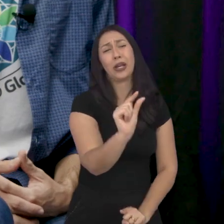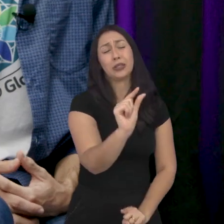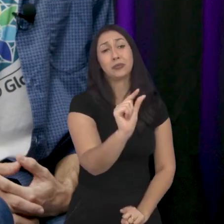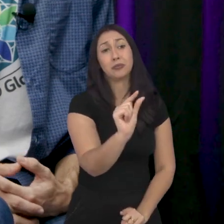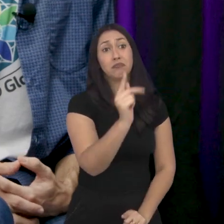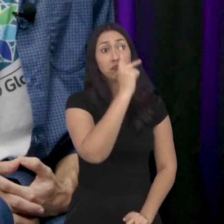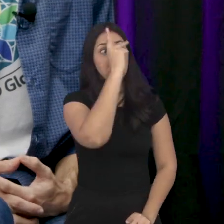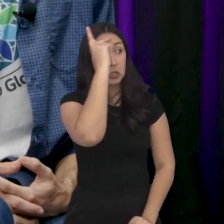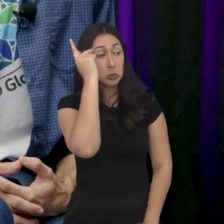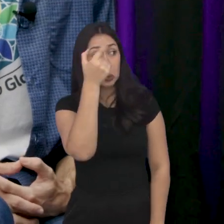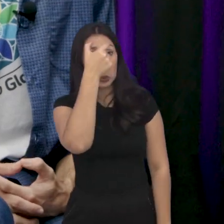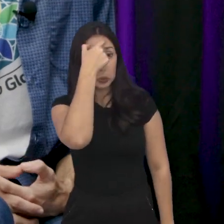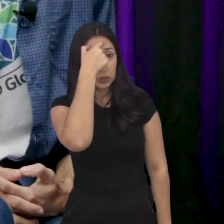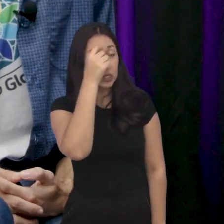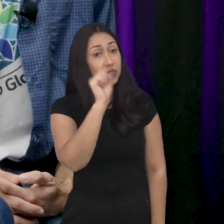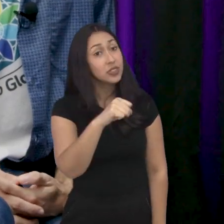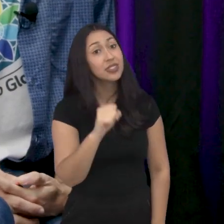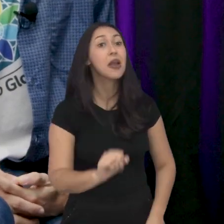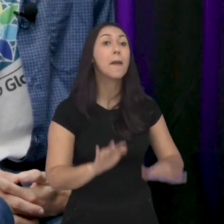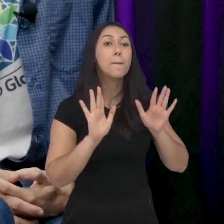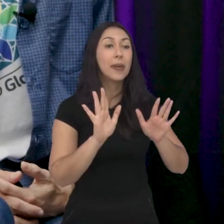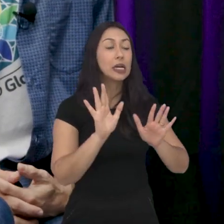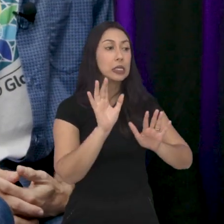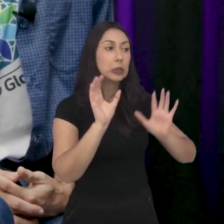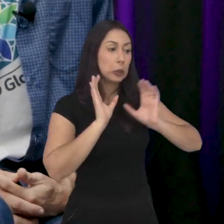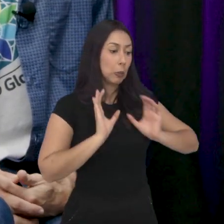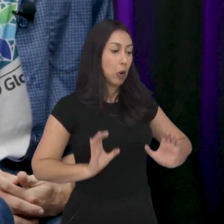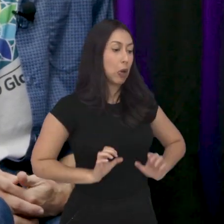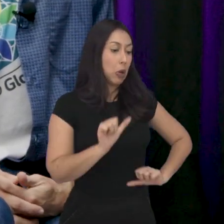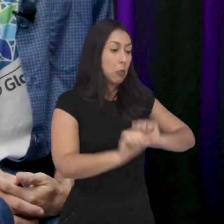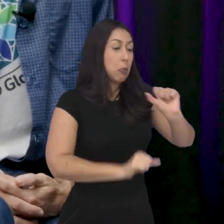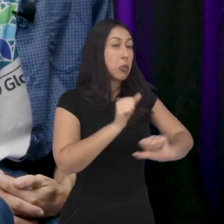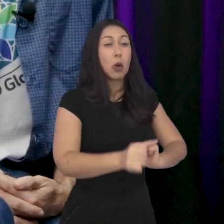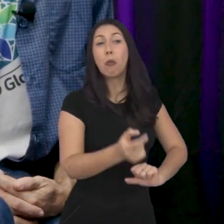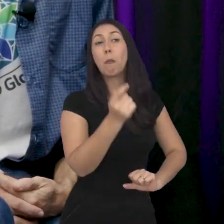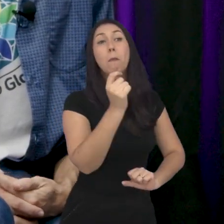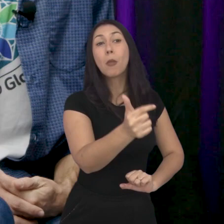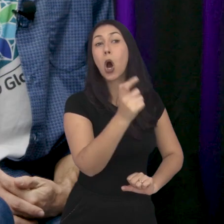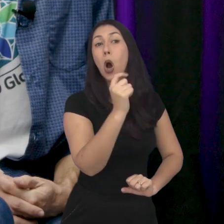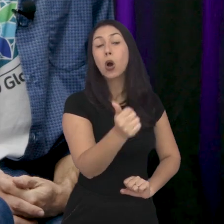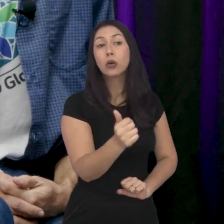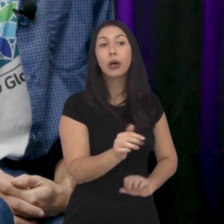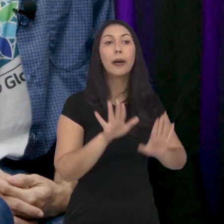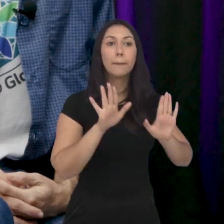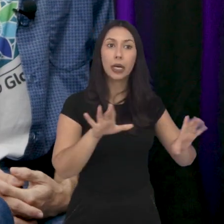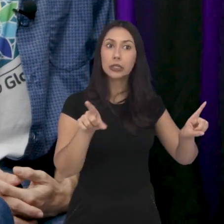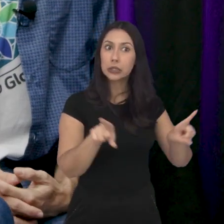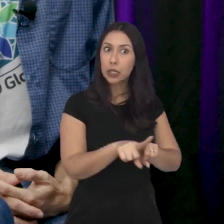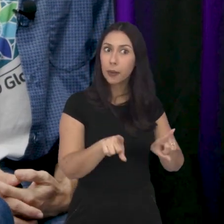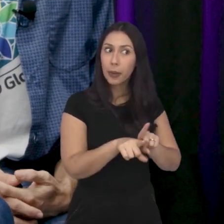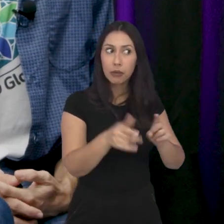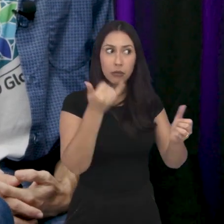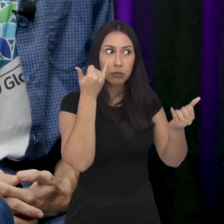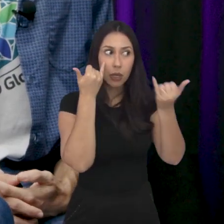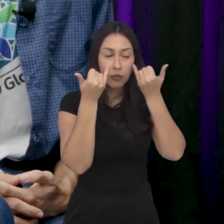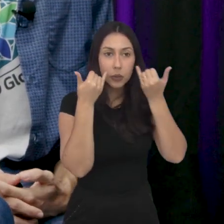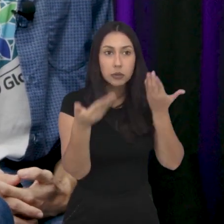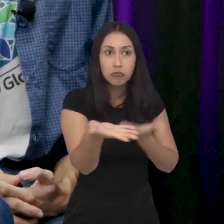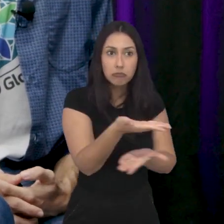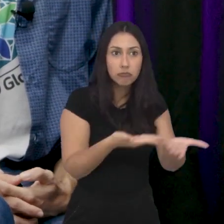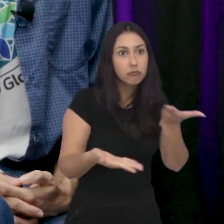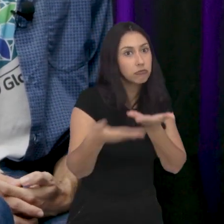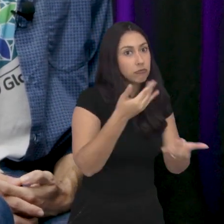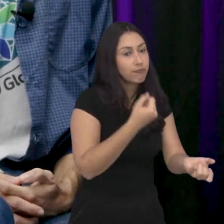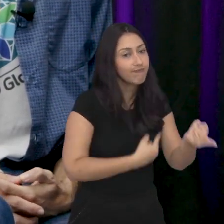comportamental. As pessoas estão mais cientes e, né, em uma década a gente tem uma evolução muito grande também no compartilhamento de informações